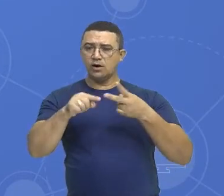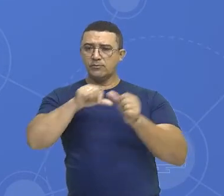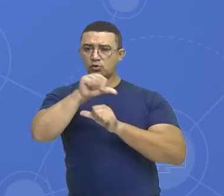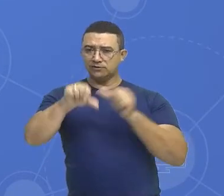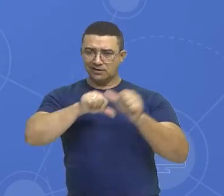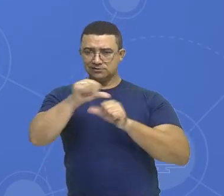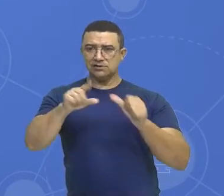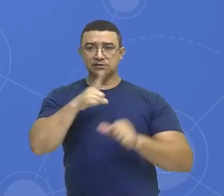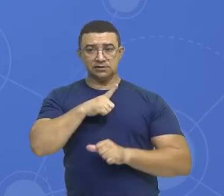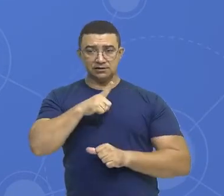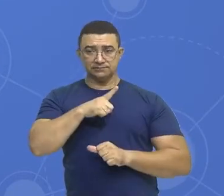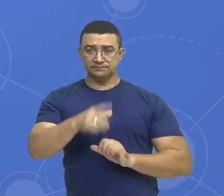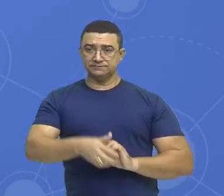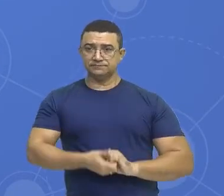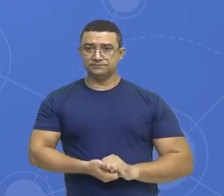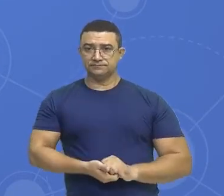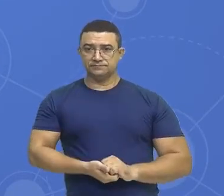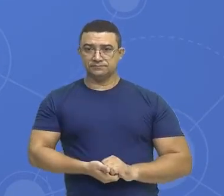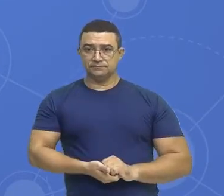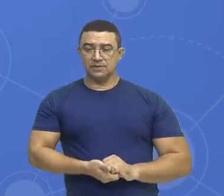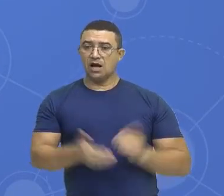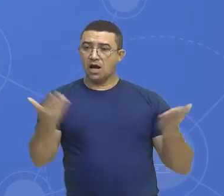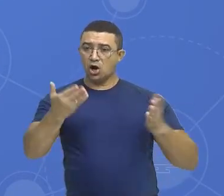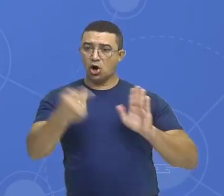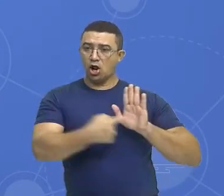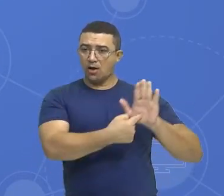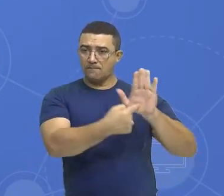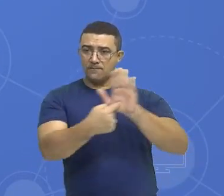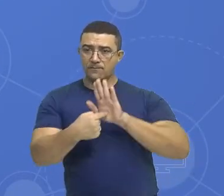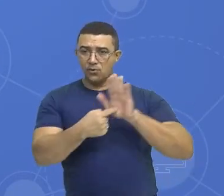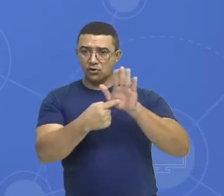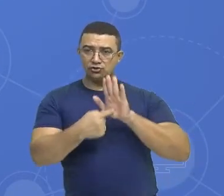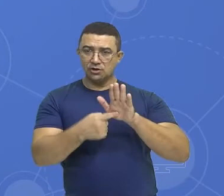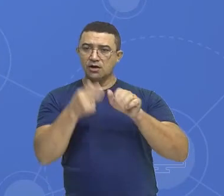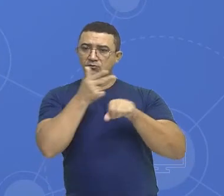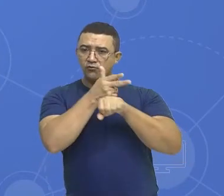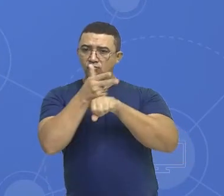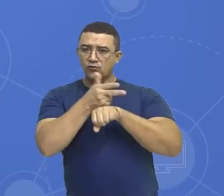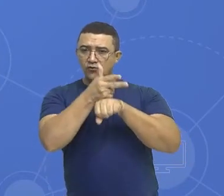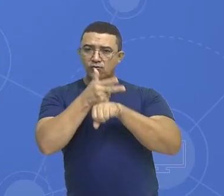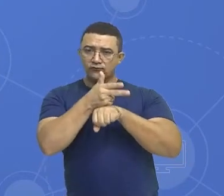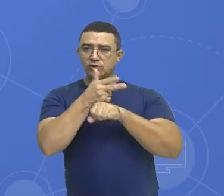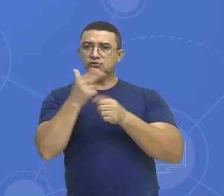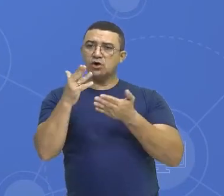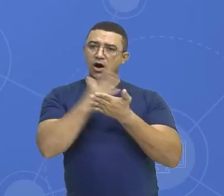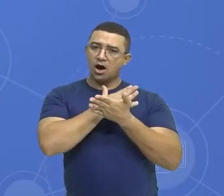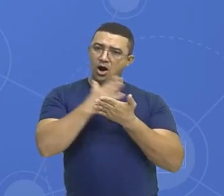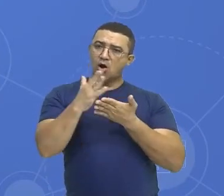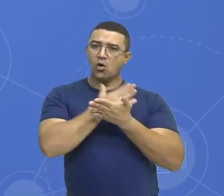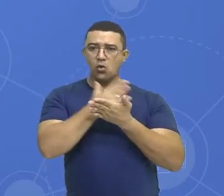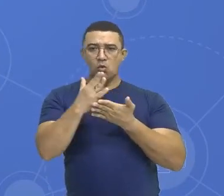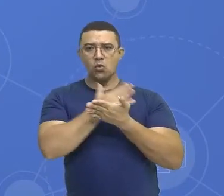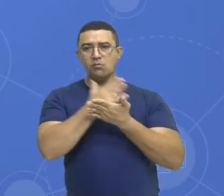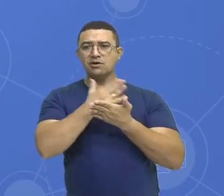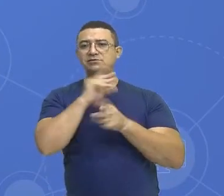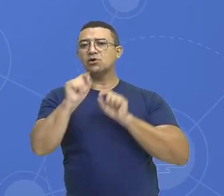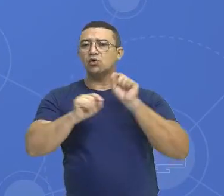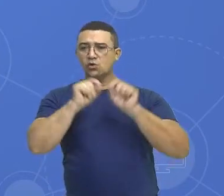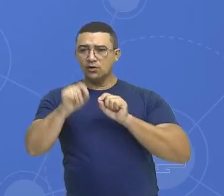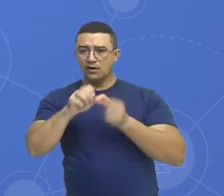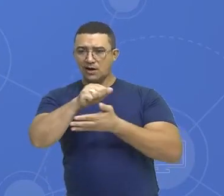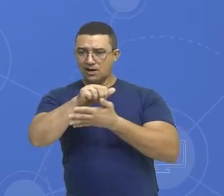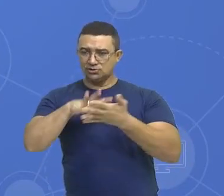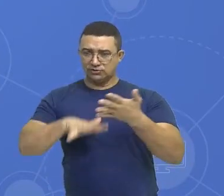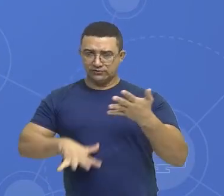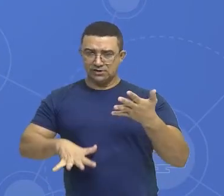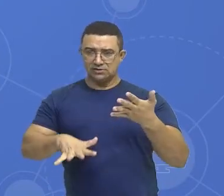nós temos, ok? Vou mostrar para vocês agora mais um pequeno VT aí sobre algumas daily routines, né? Que são aquelas